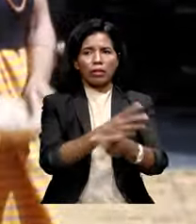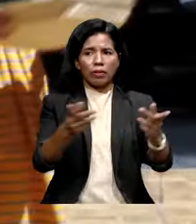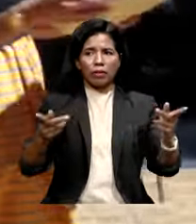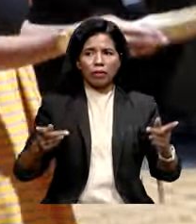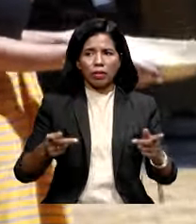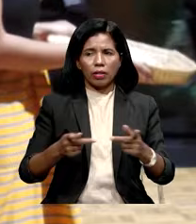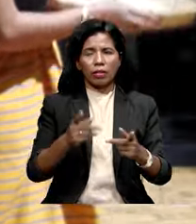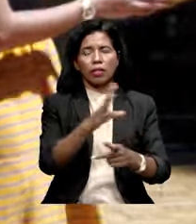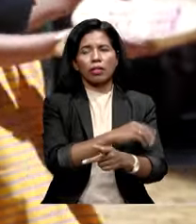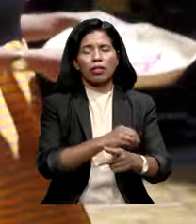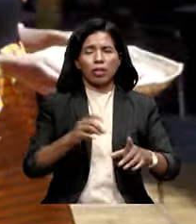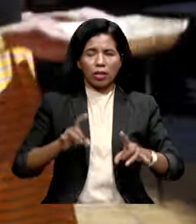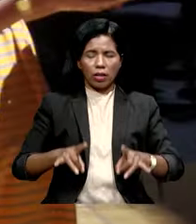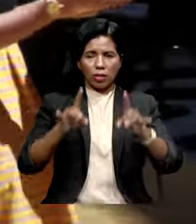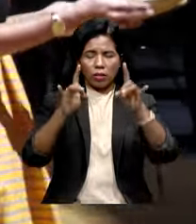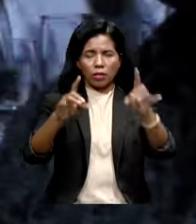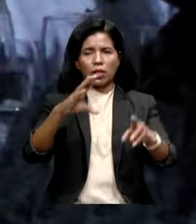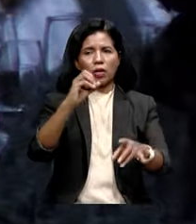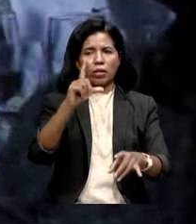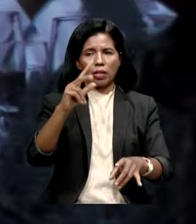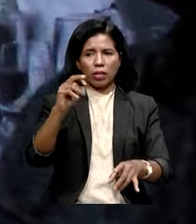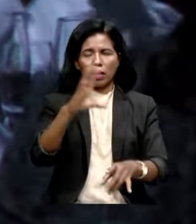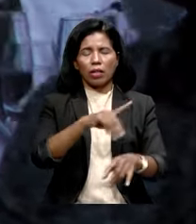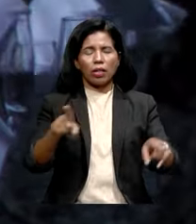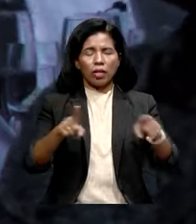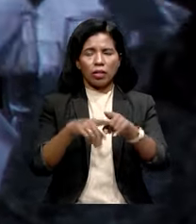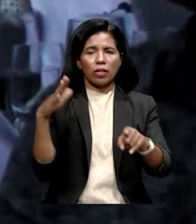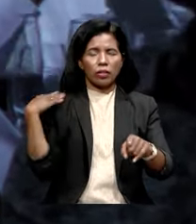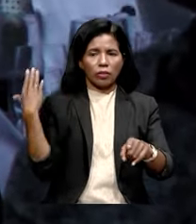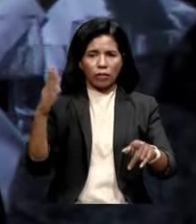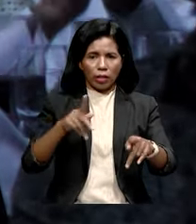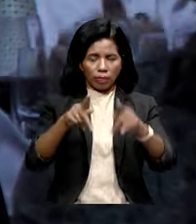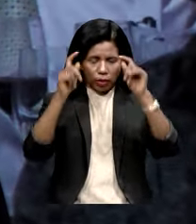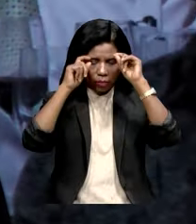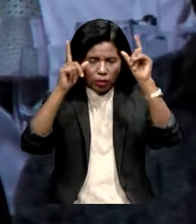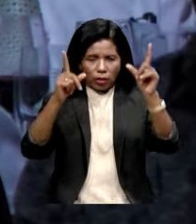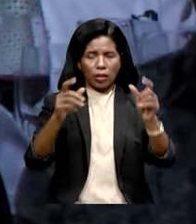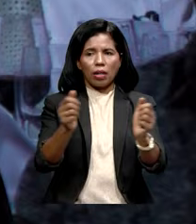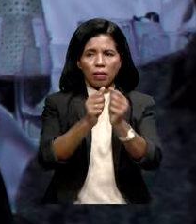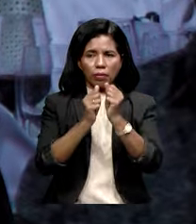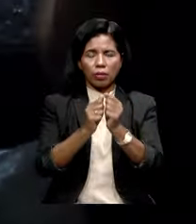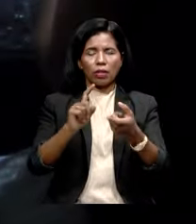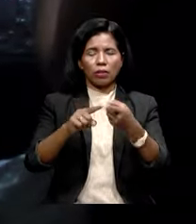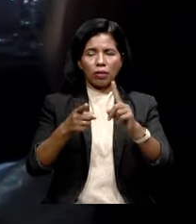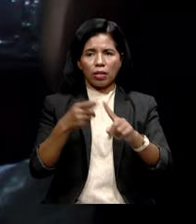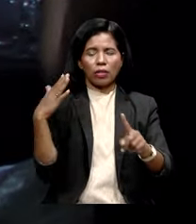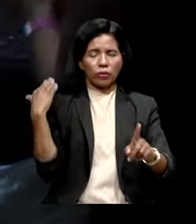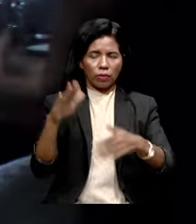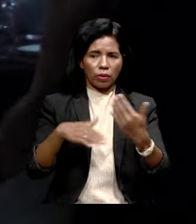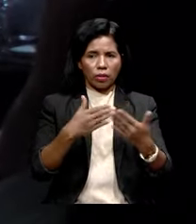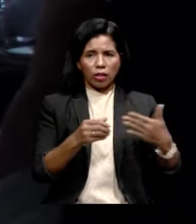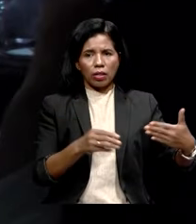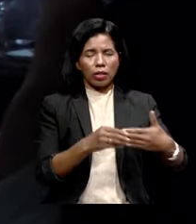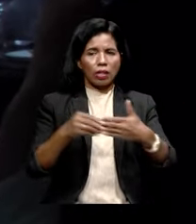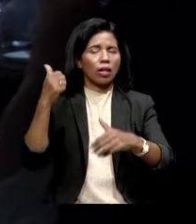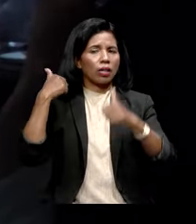convenção Darwin, Cornelo de Carvalho Ateten, anessa jovem timoruan, rola iniciativa muito com a Malogos Vencer a Suelo, organiza